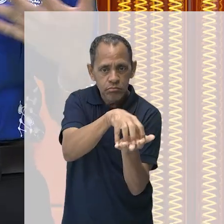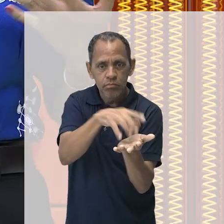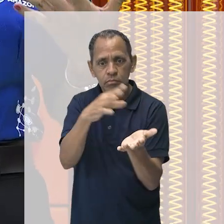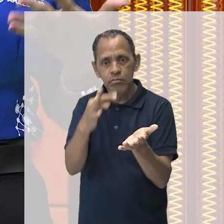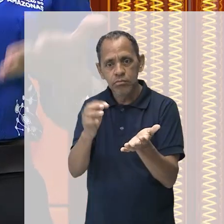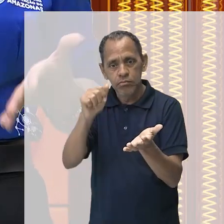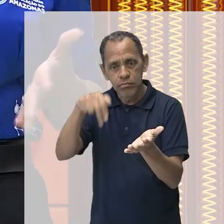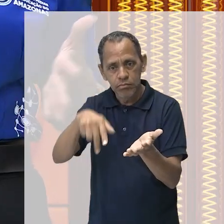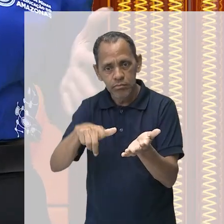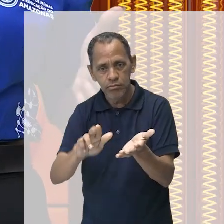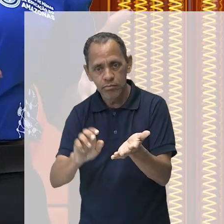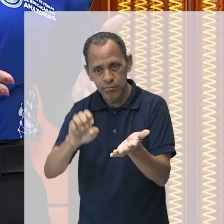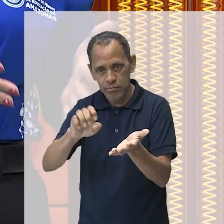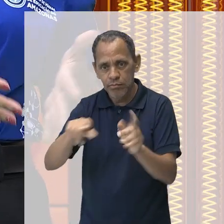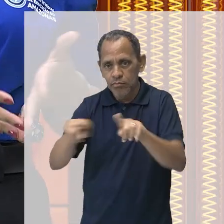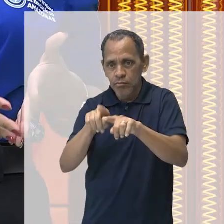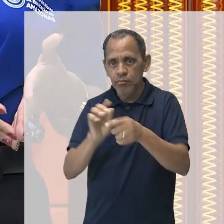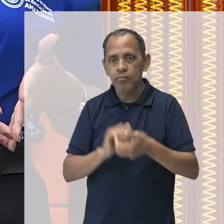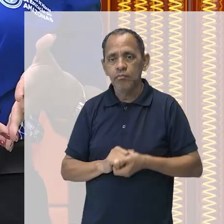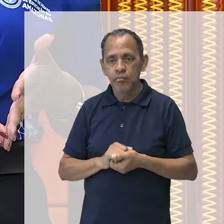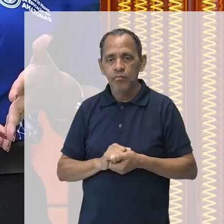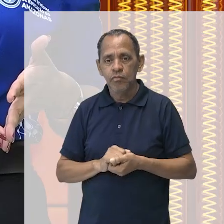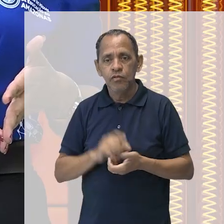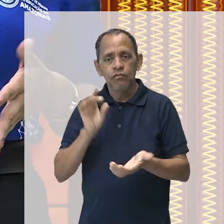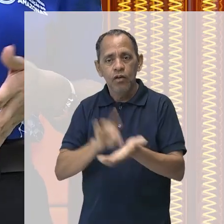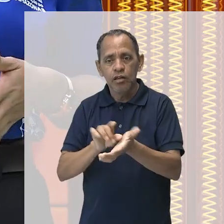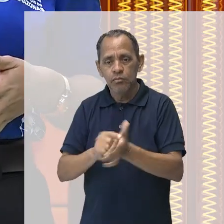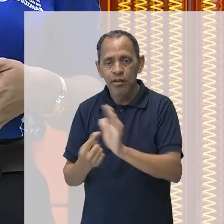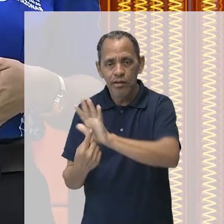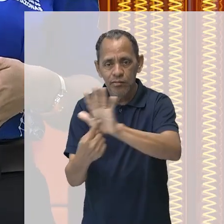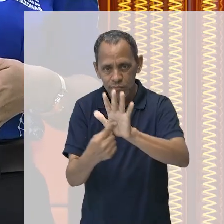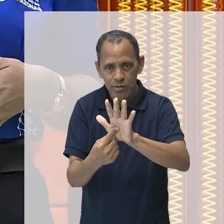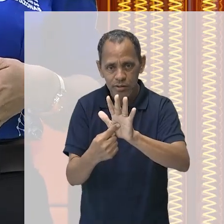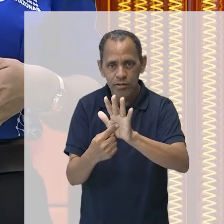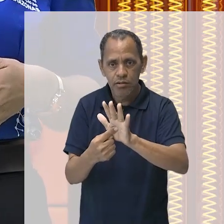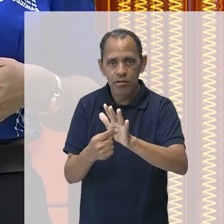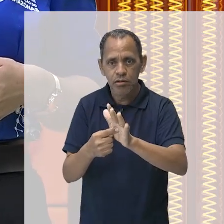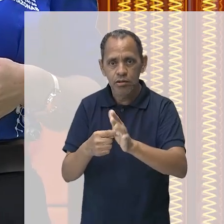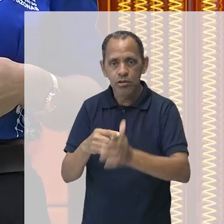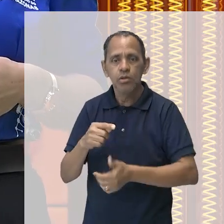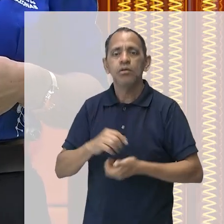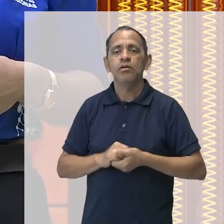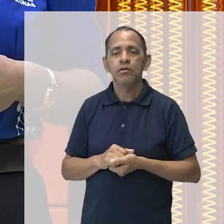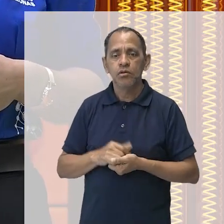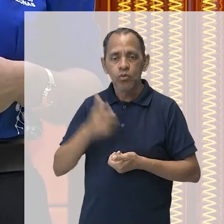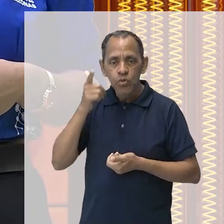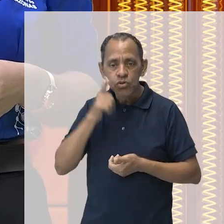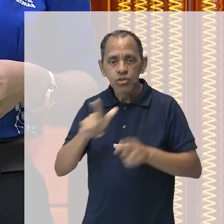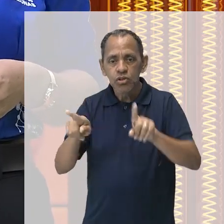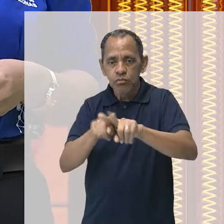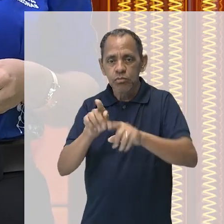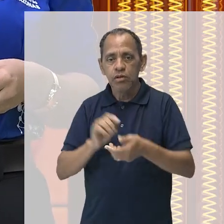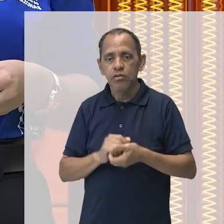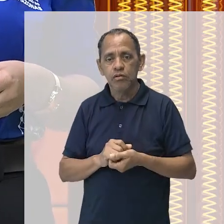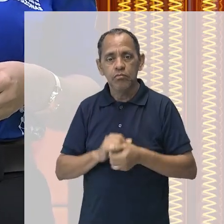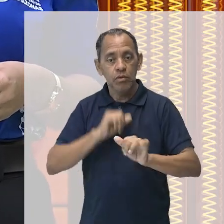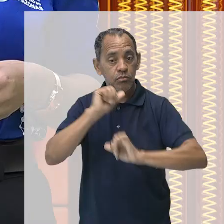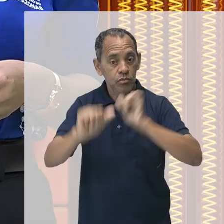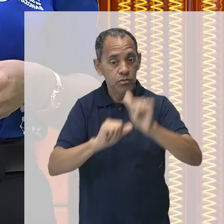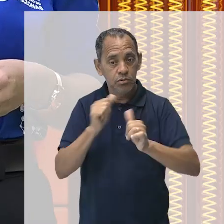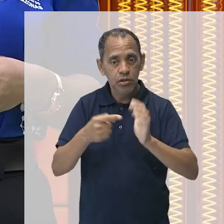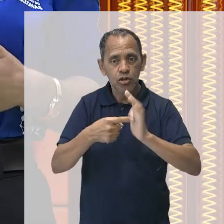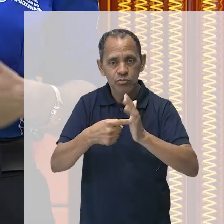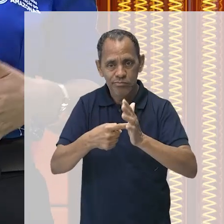apesar de eles não terem apresentado os resultados esperados, eles vão determinar para uma grande mudança no